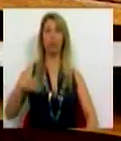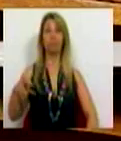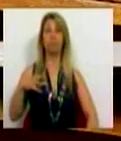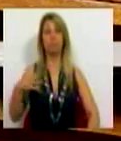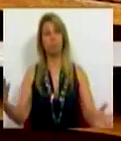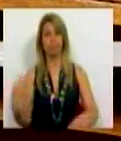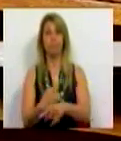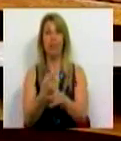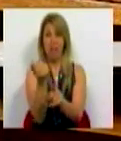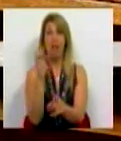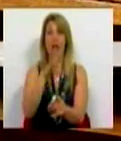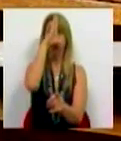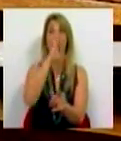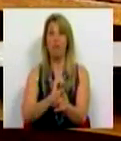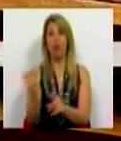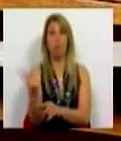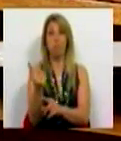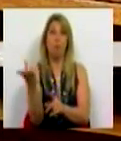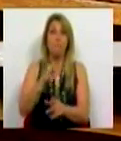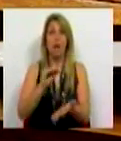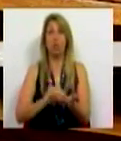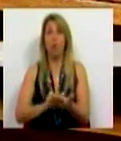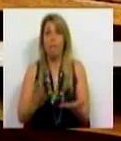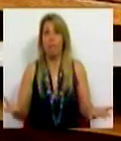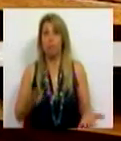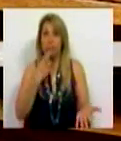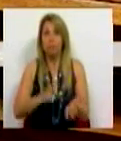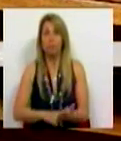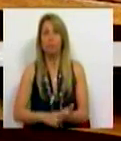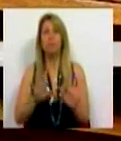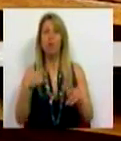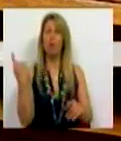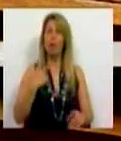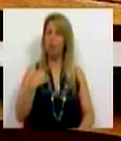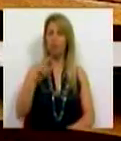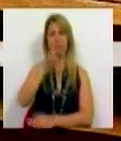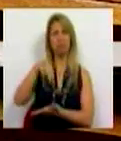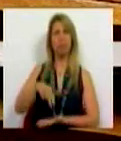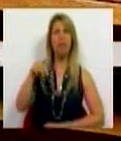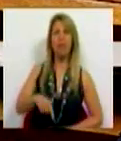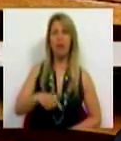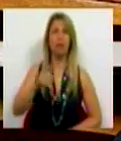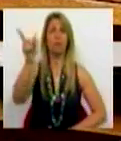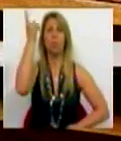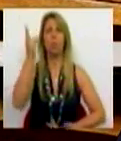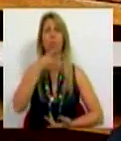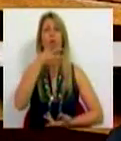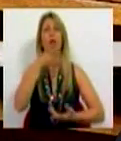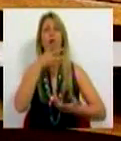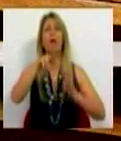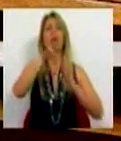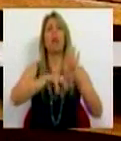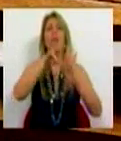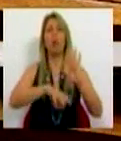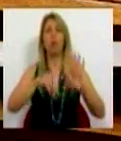Governo ambos tivessem ficado mais pobres. Não viemos aqui fazer um relatório daquilo que não